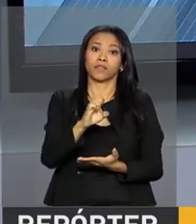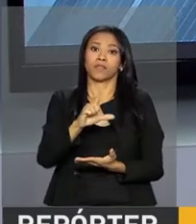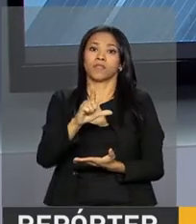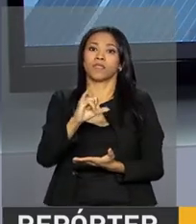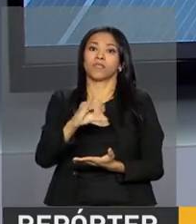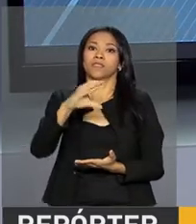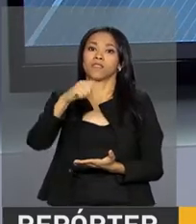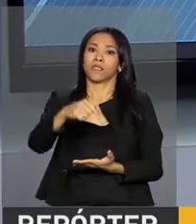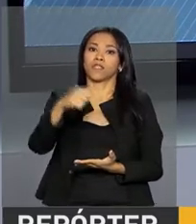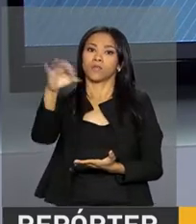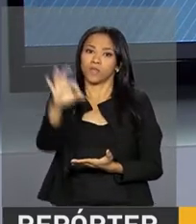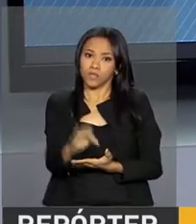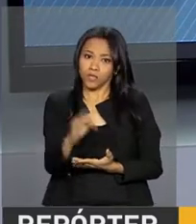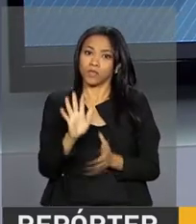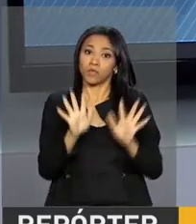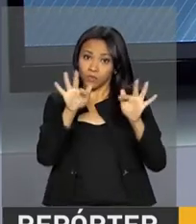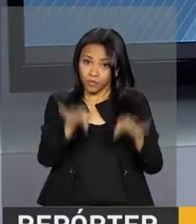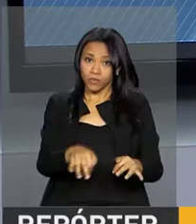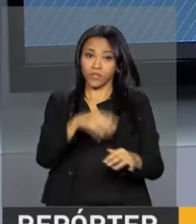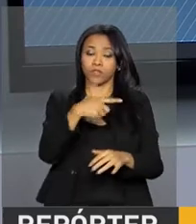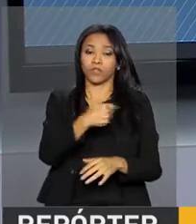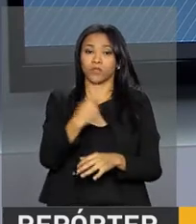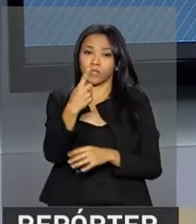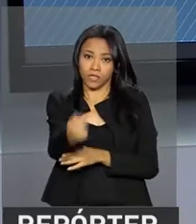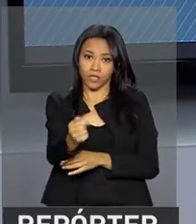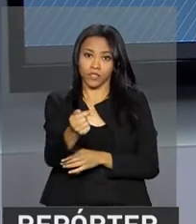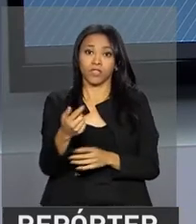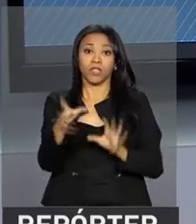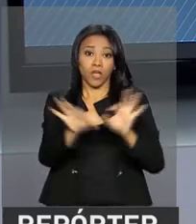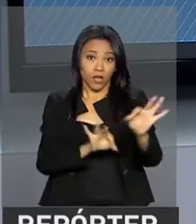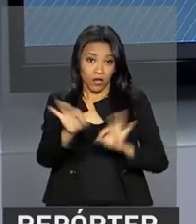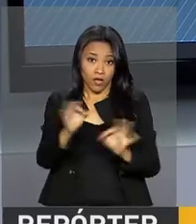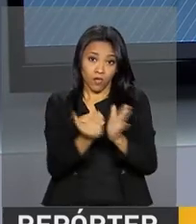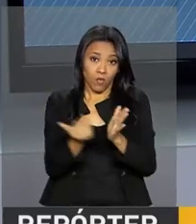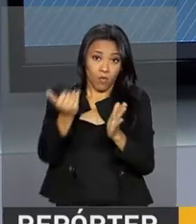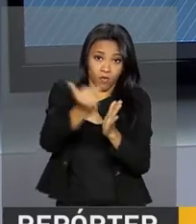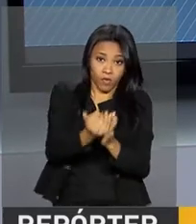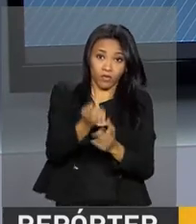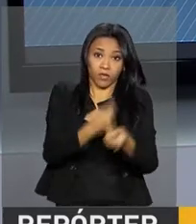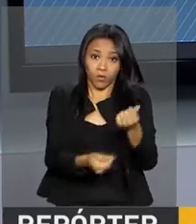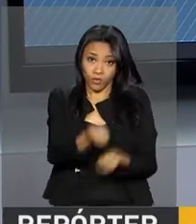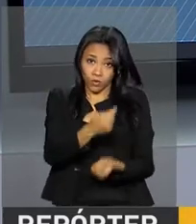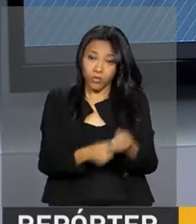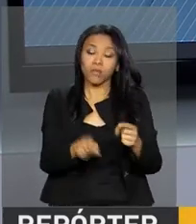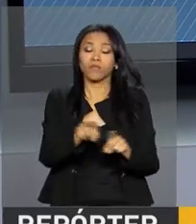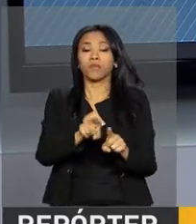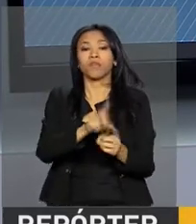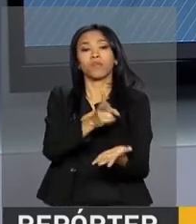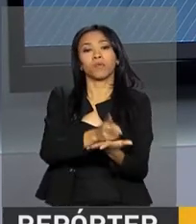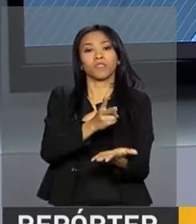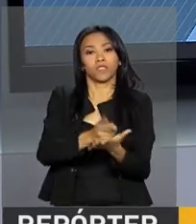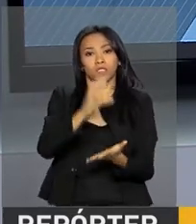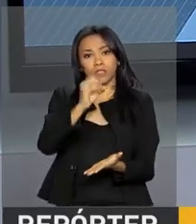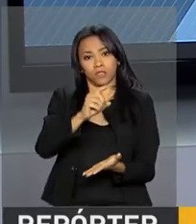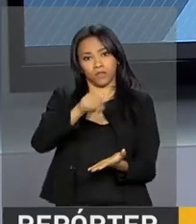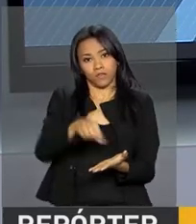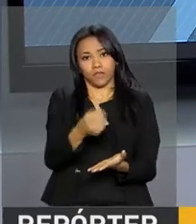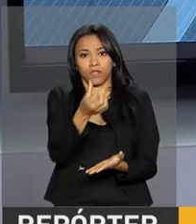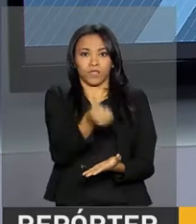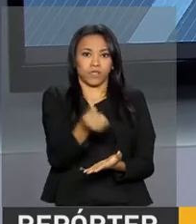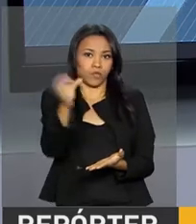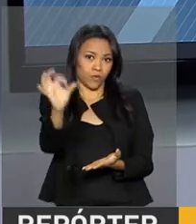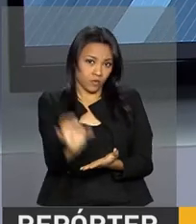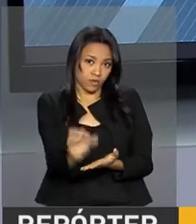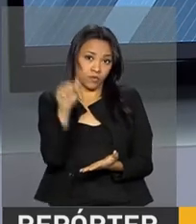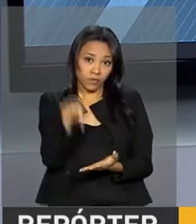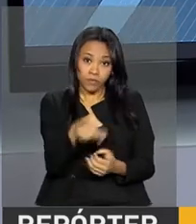sete por cento ao final de 2017 a projeção de crescimento da economia também foi mantida em 0,6 por